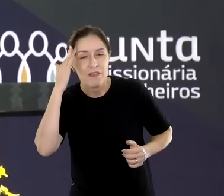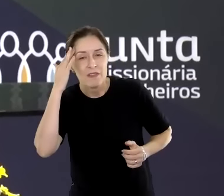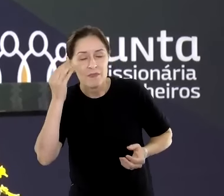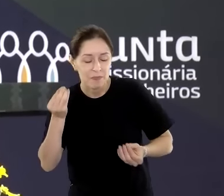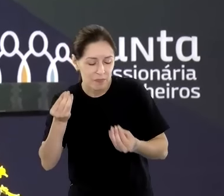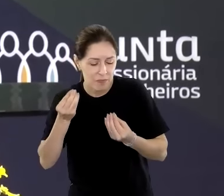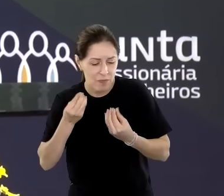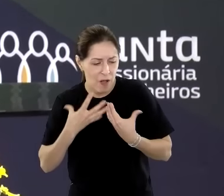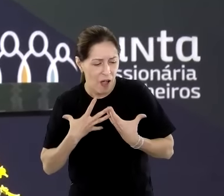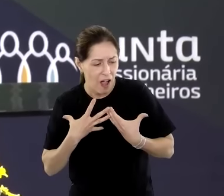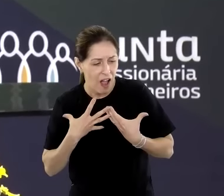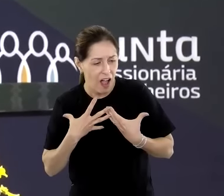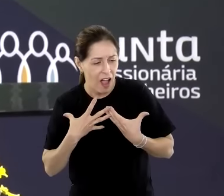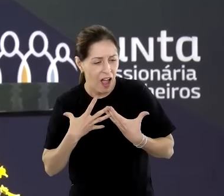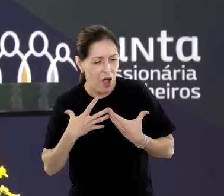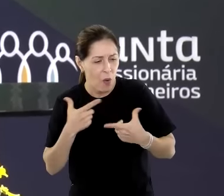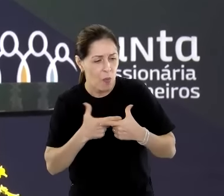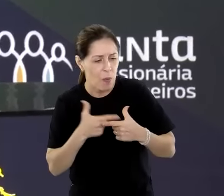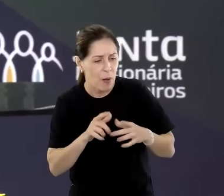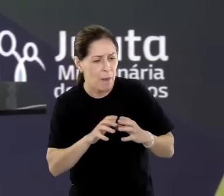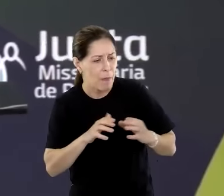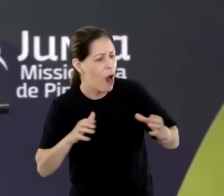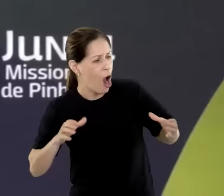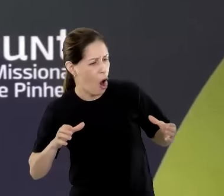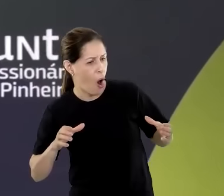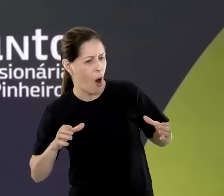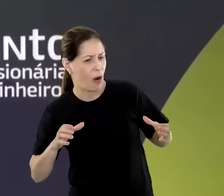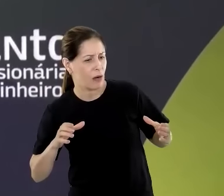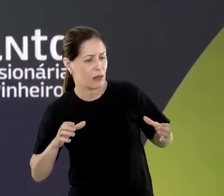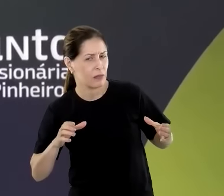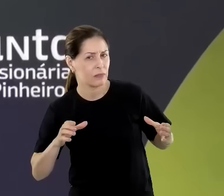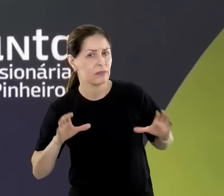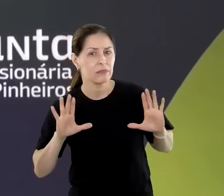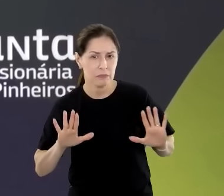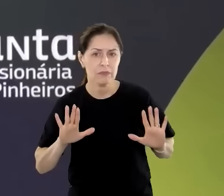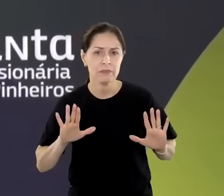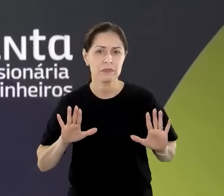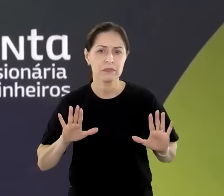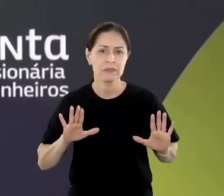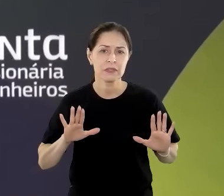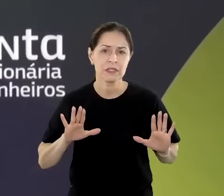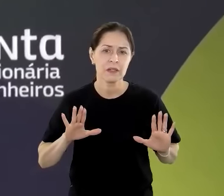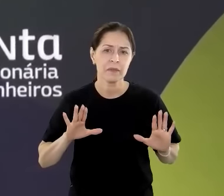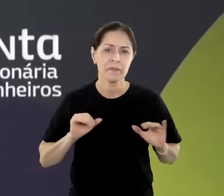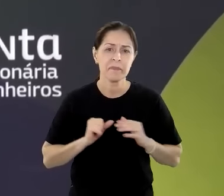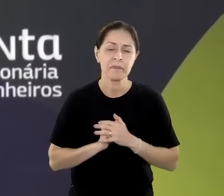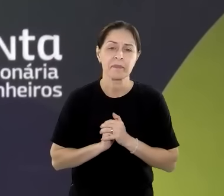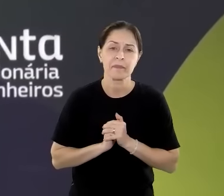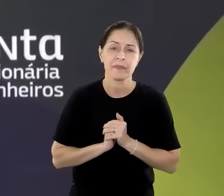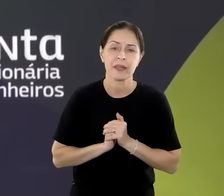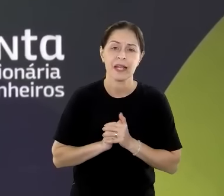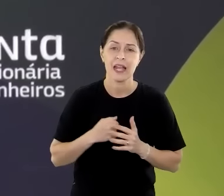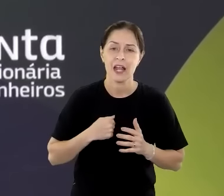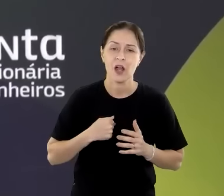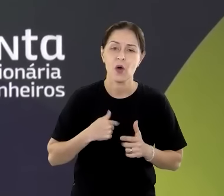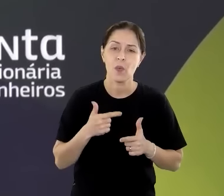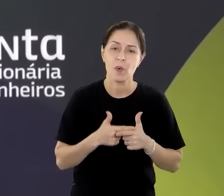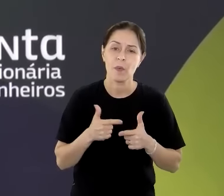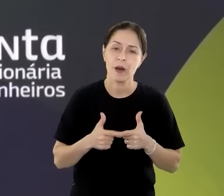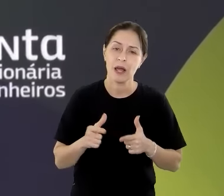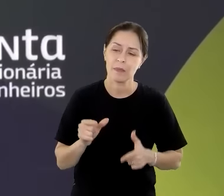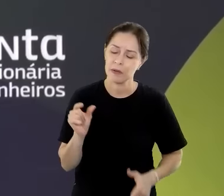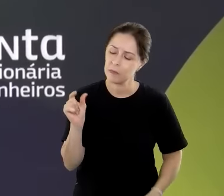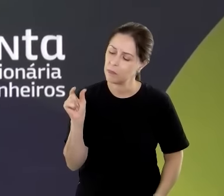Quando uma pessoa está ansiosa, ela enxerga uma casa de cupim e pensa que é o Pico Everest. É.